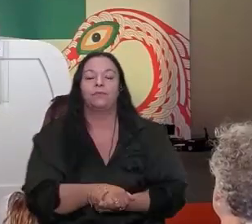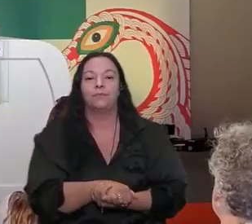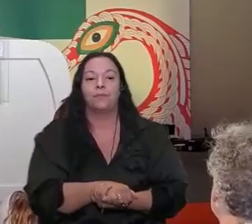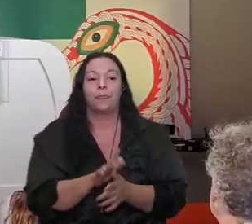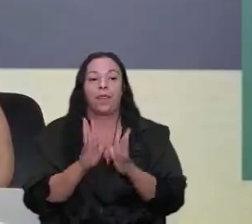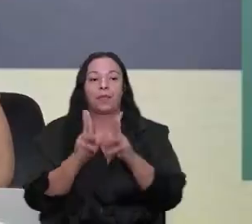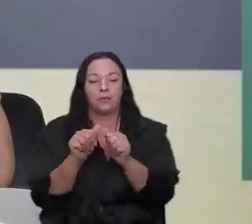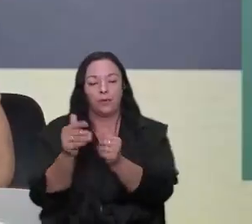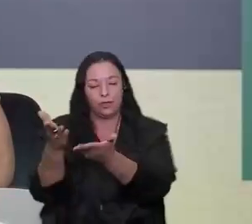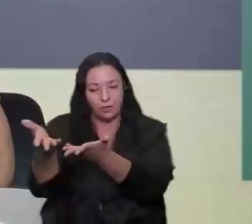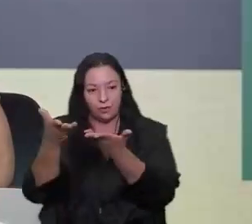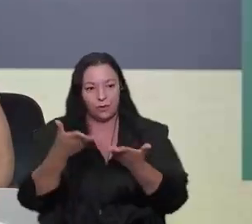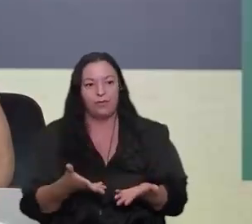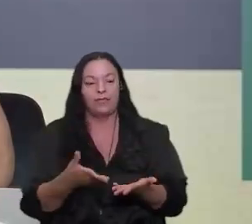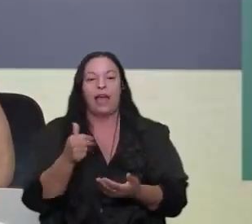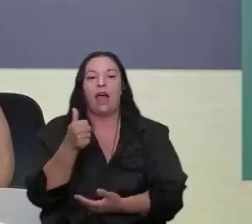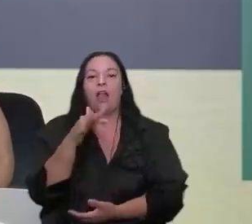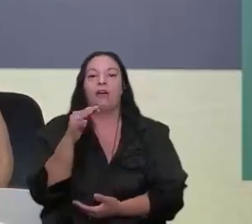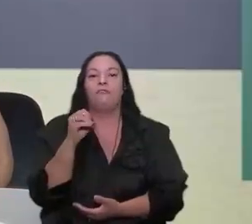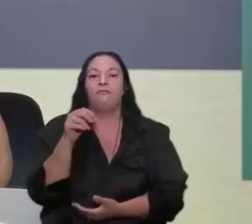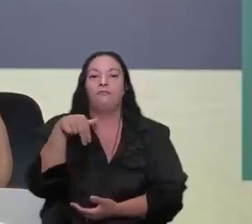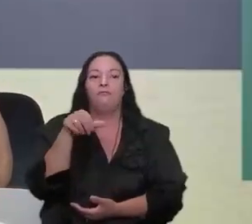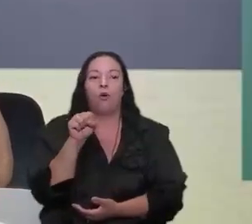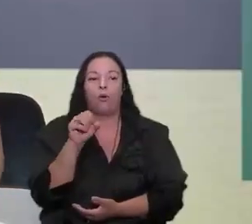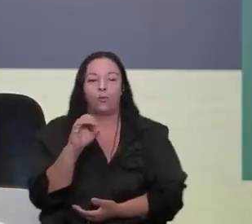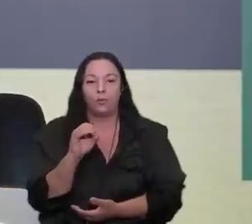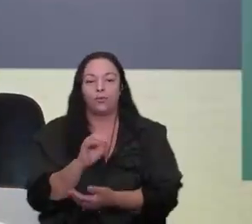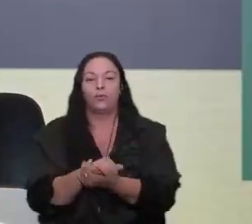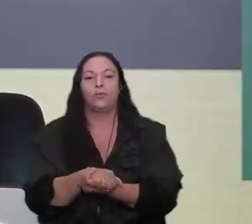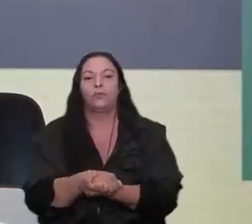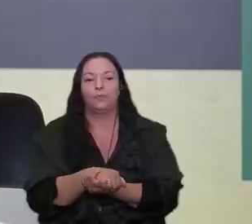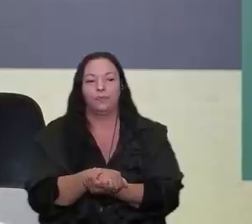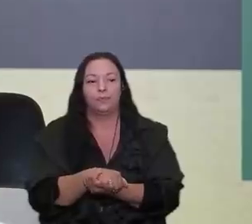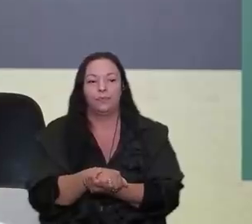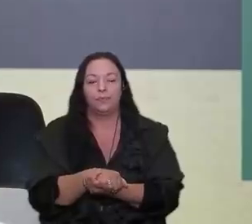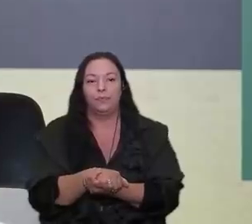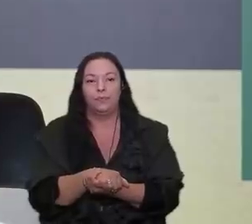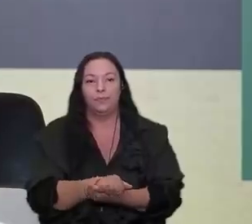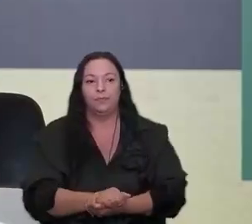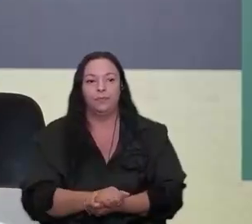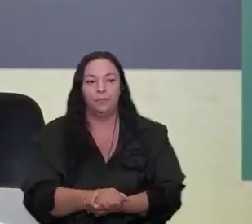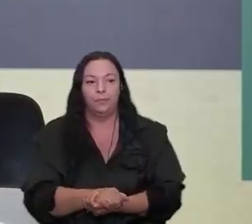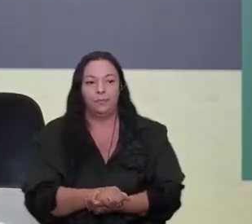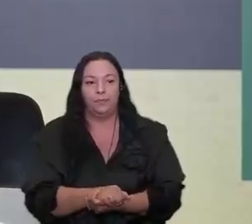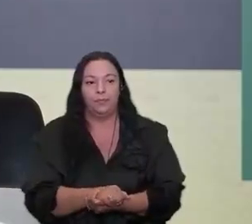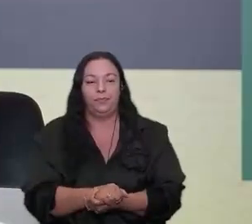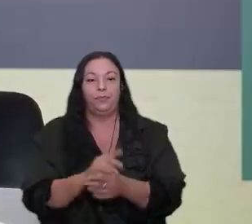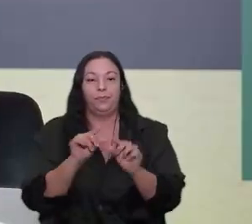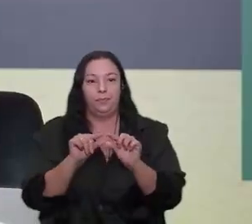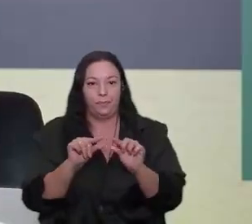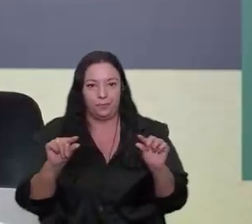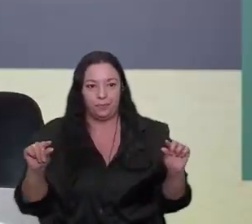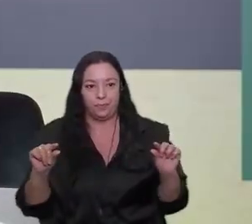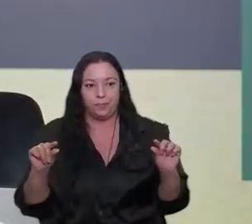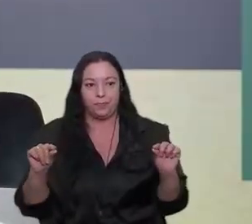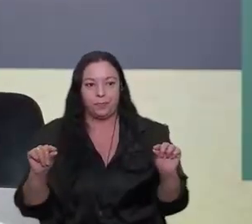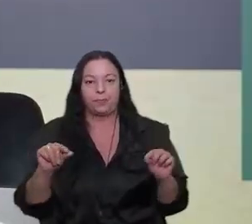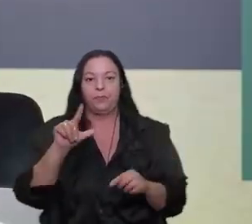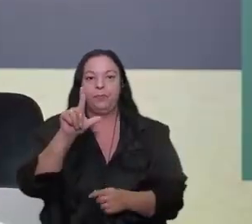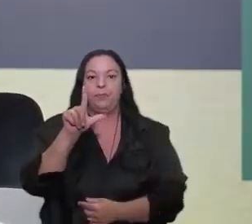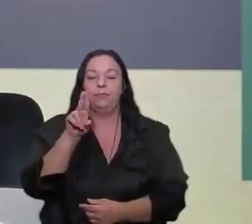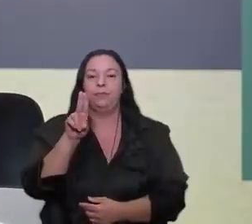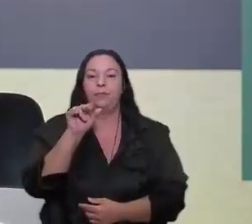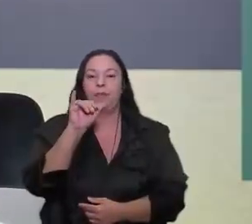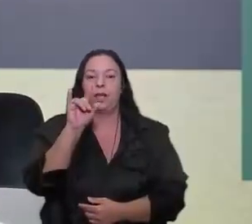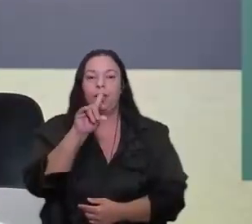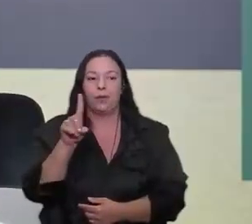que nos convidaram, Afonso, curadoria. Eu queria falar uma frase do Luiz Fernando Veríssimo